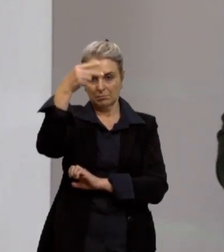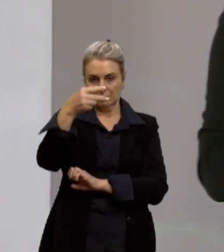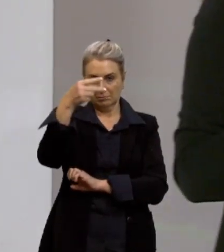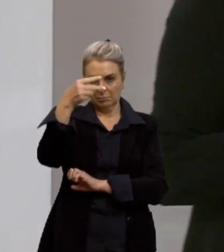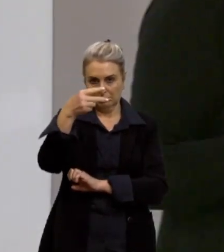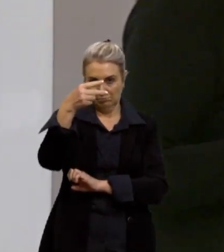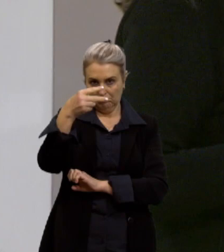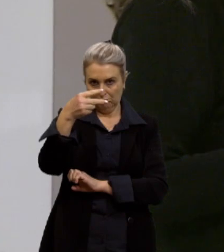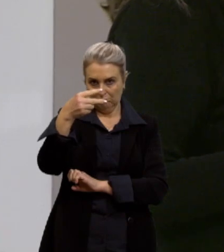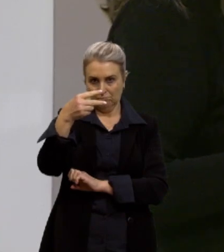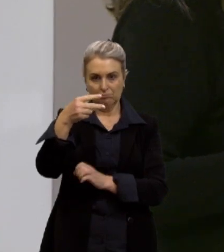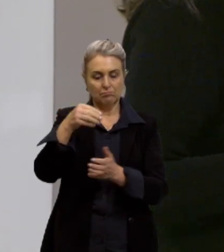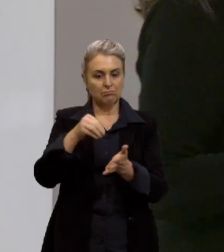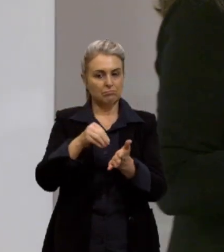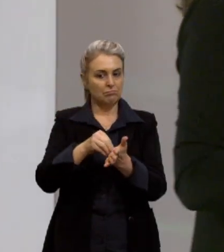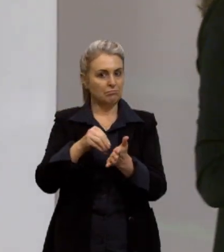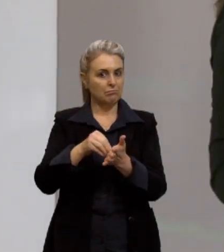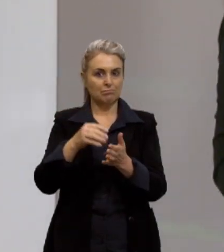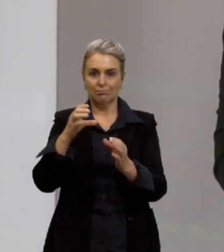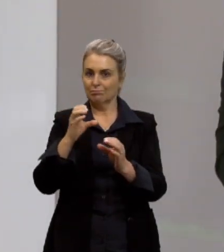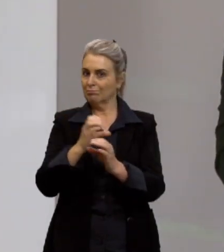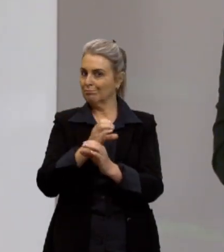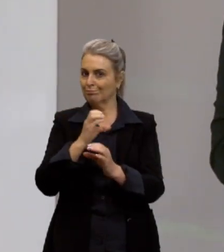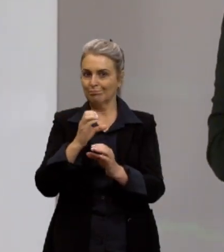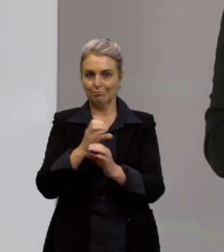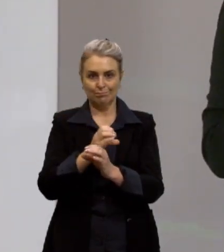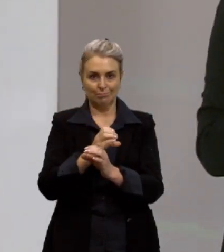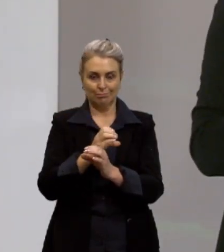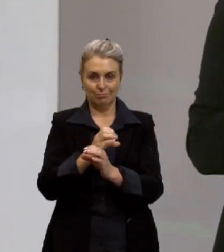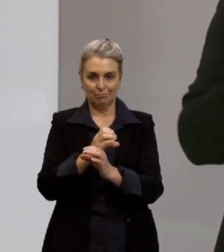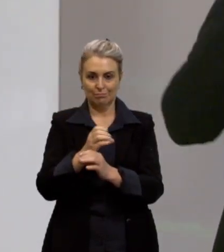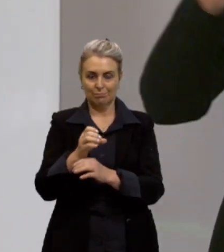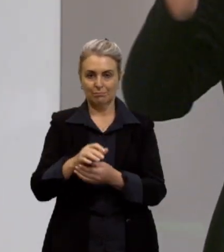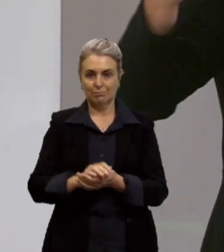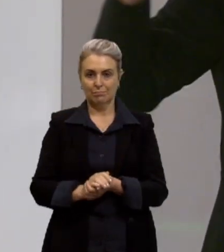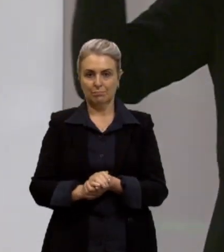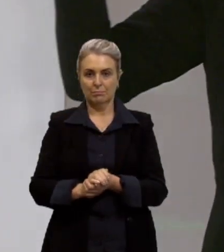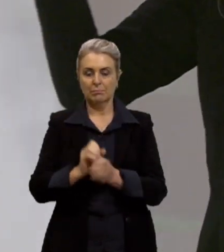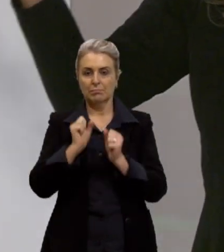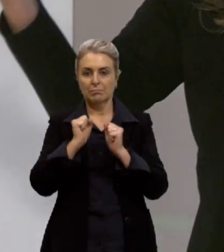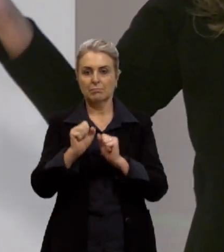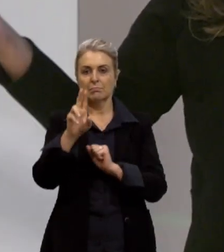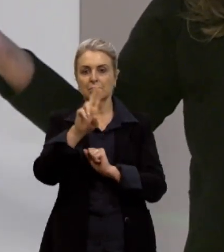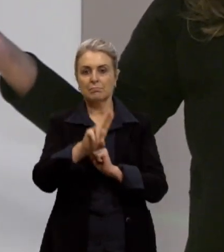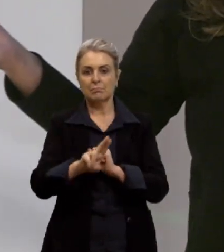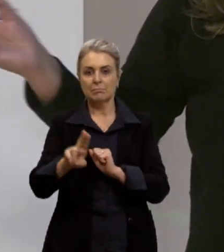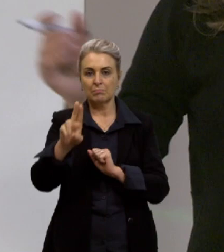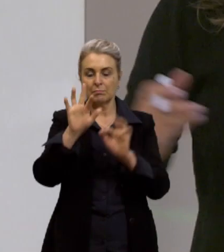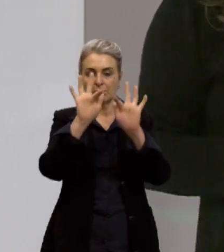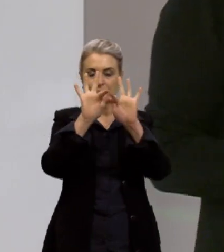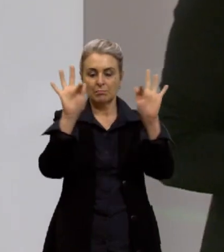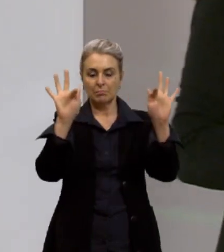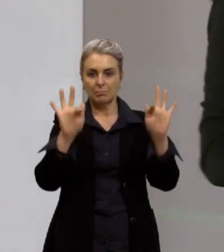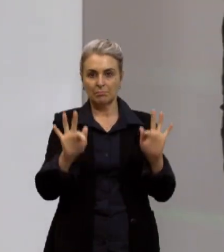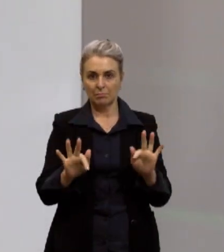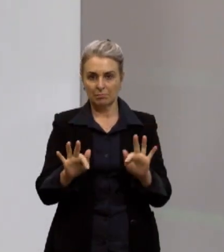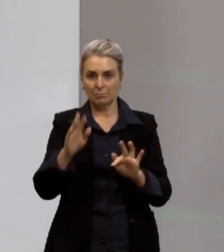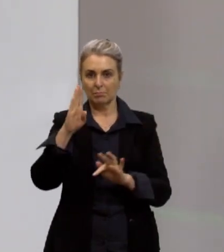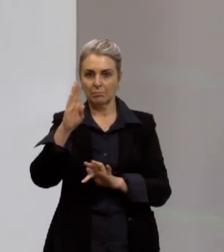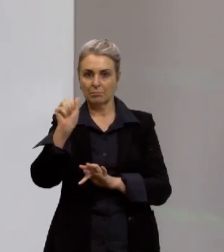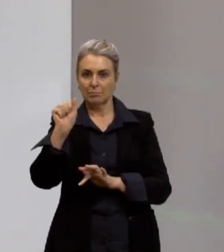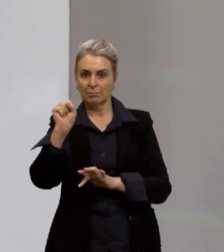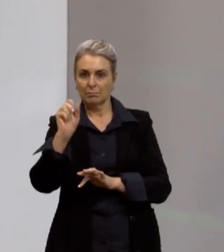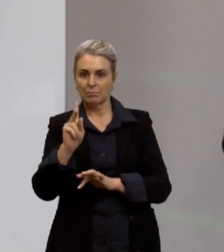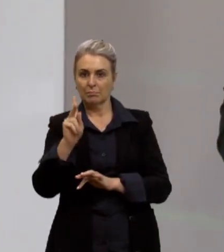Então, para eu resolver uma equação do segundo grau incompleta, eu posso aplicar a fórmula de Bhaskara e usar lá